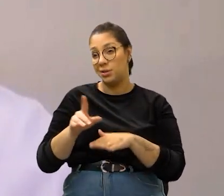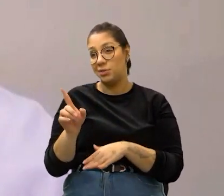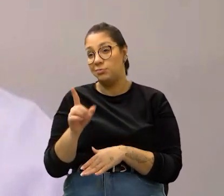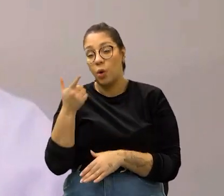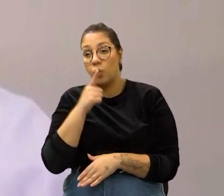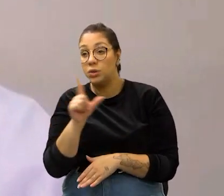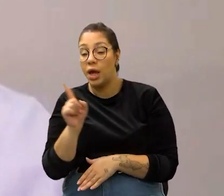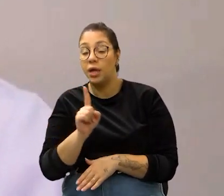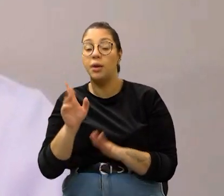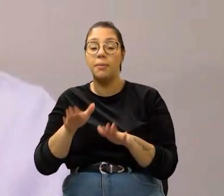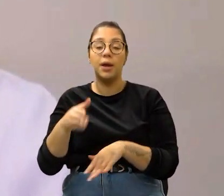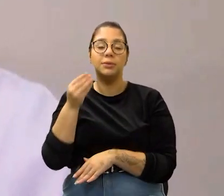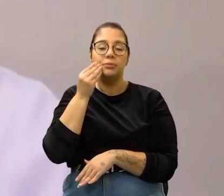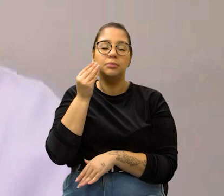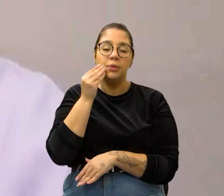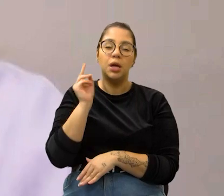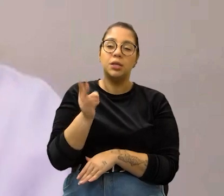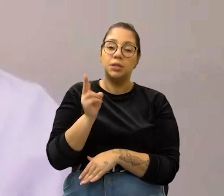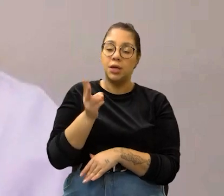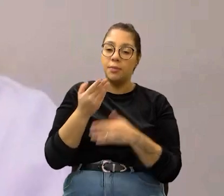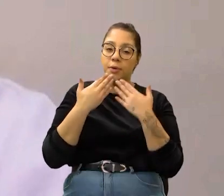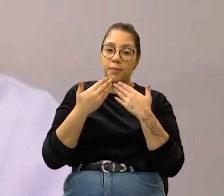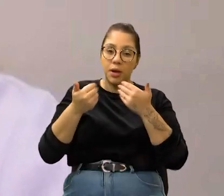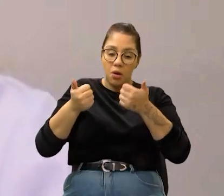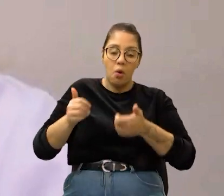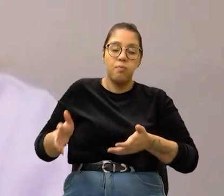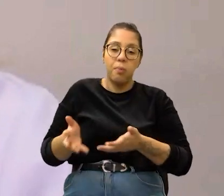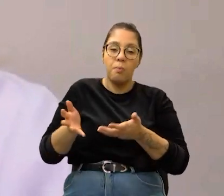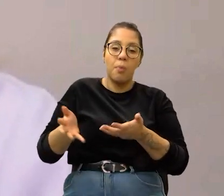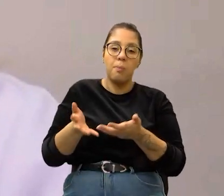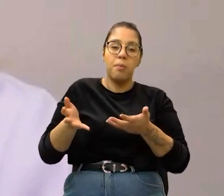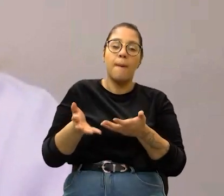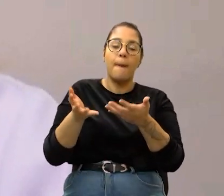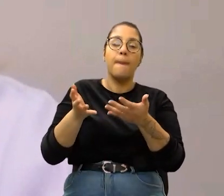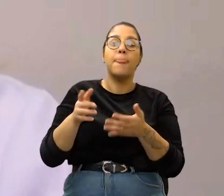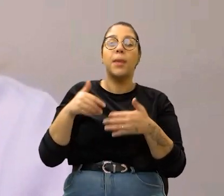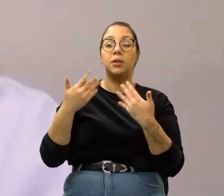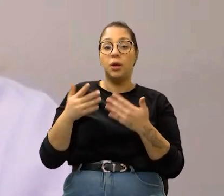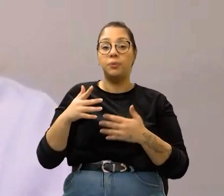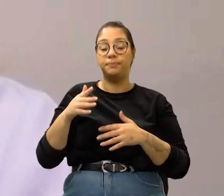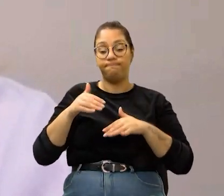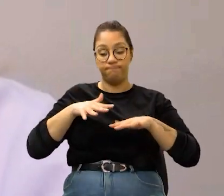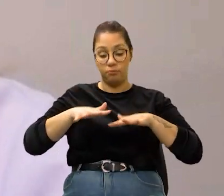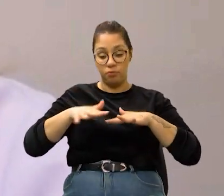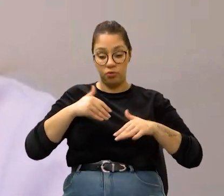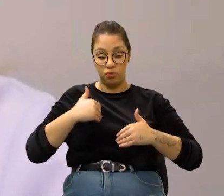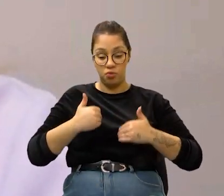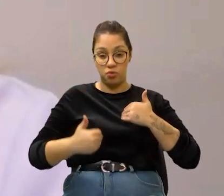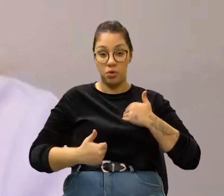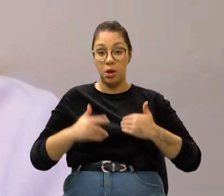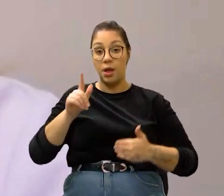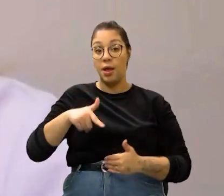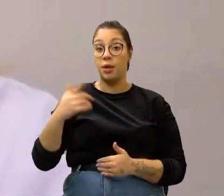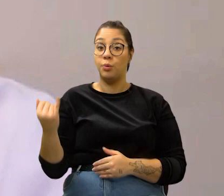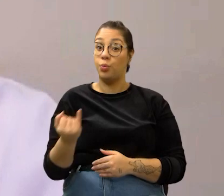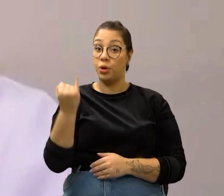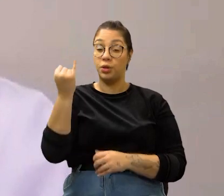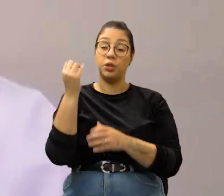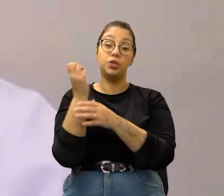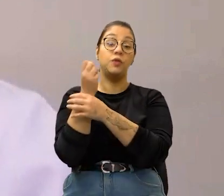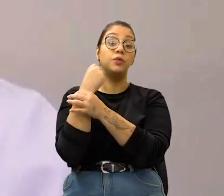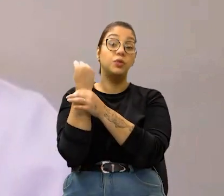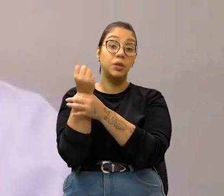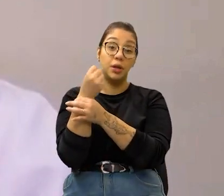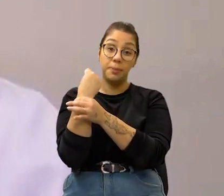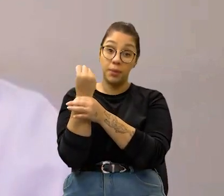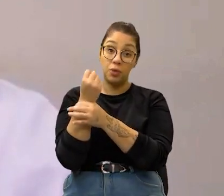a gente tem que tentar sempre, né, a melhora. Então, sequelas motoras, importantíssimo um trabalho de